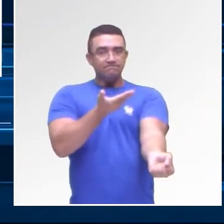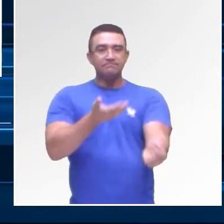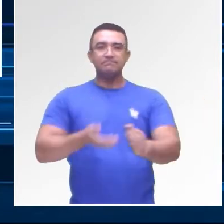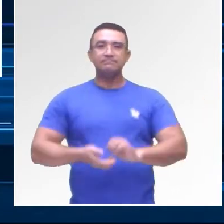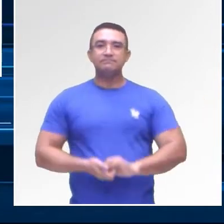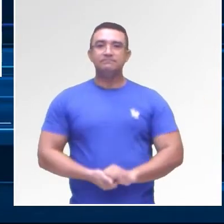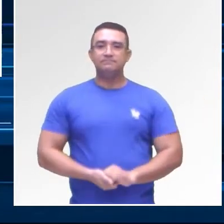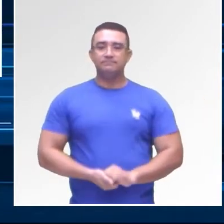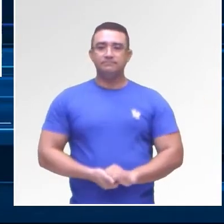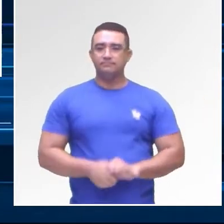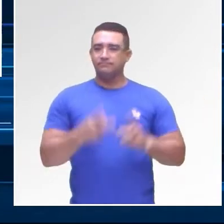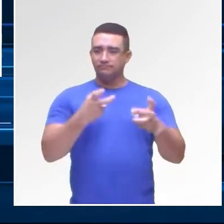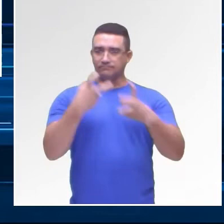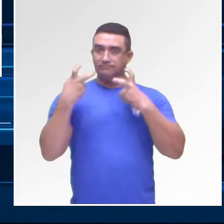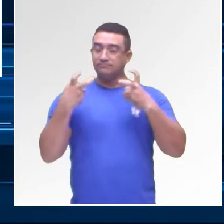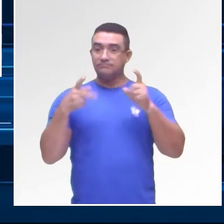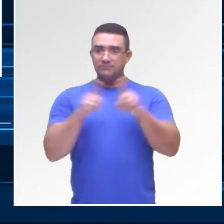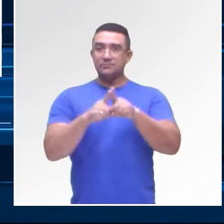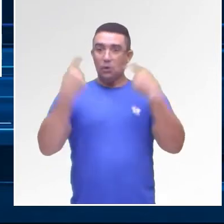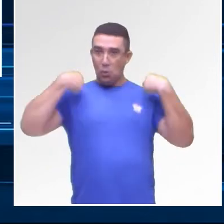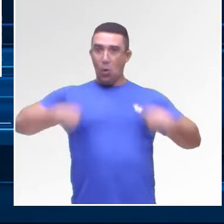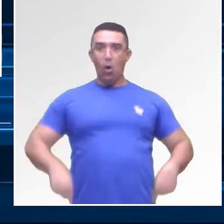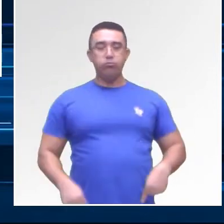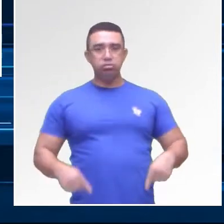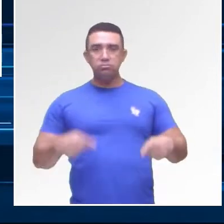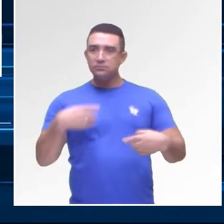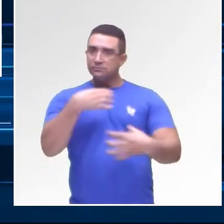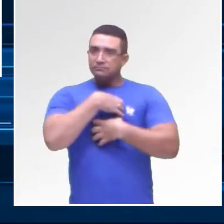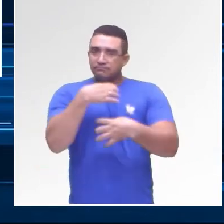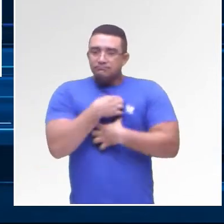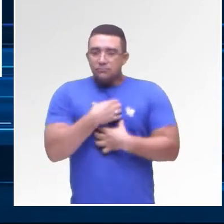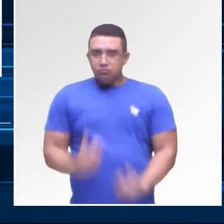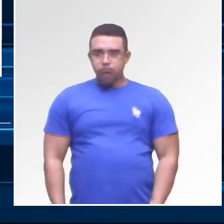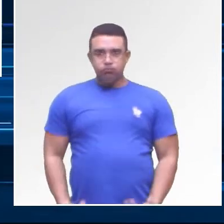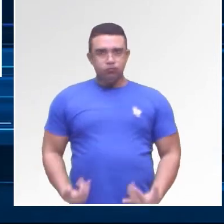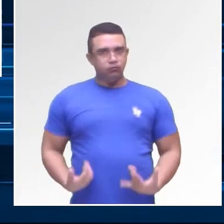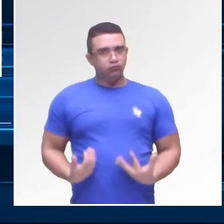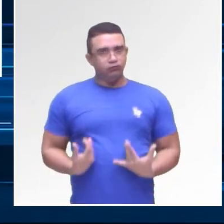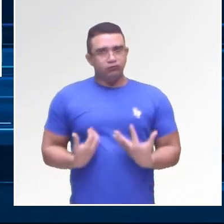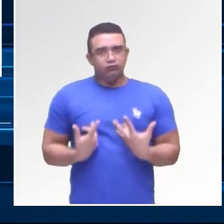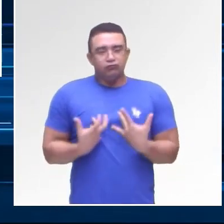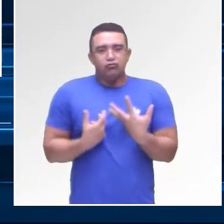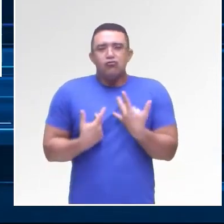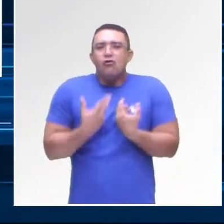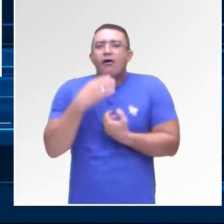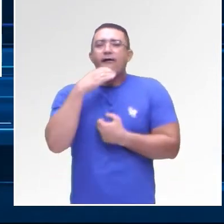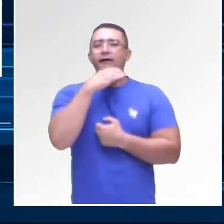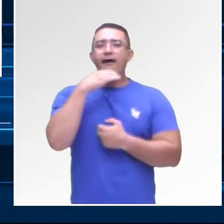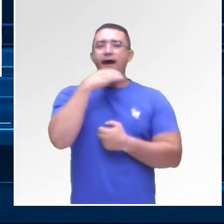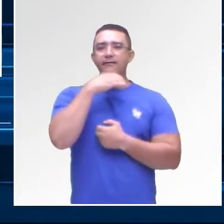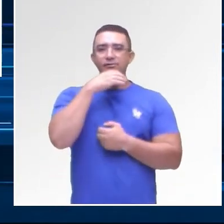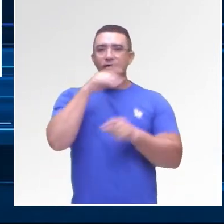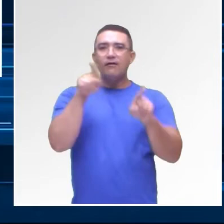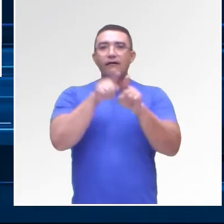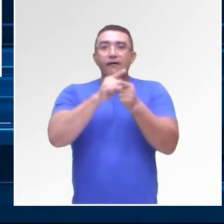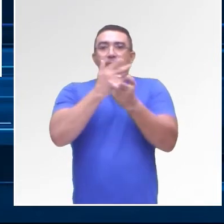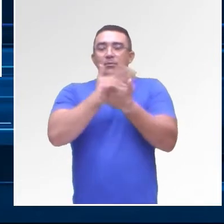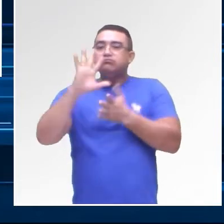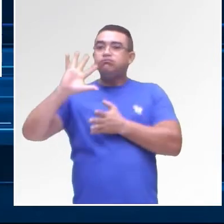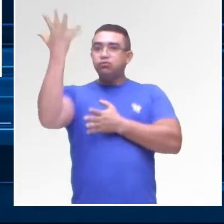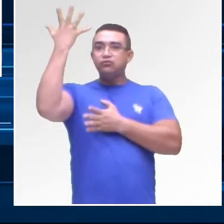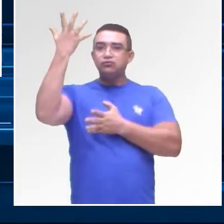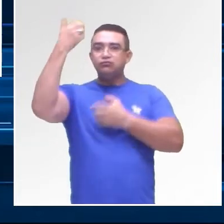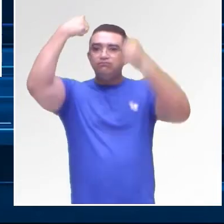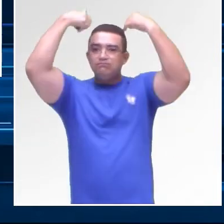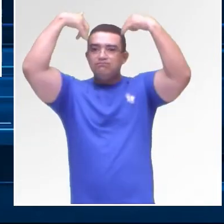gente percebe um calor no nosso corpo e para ajustar essa temperatura, nós começamos a suar, certo?